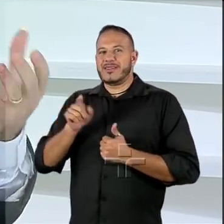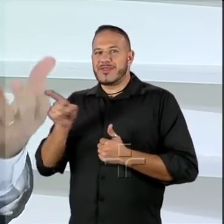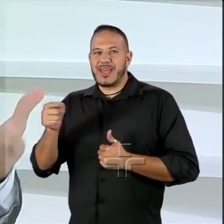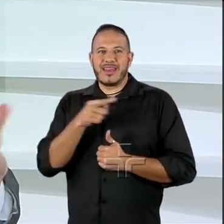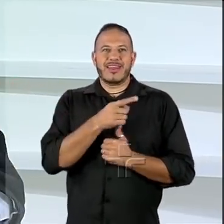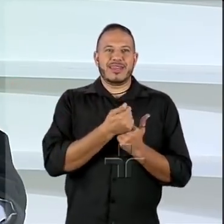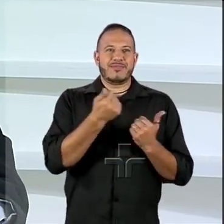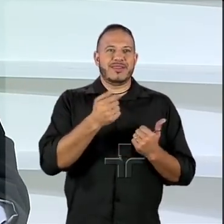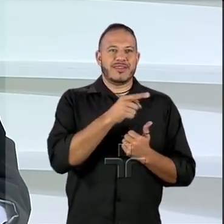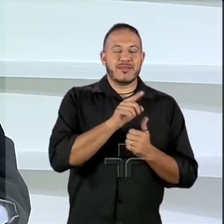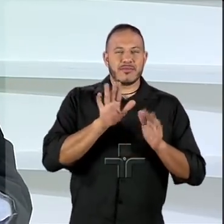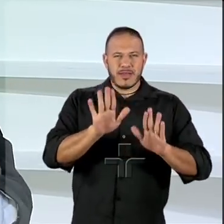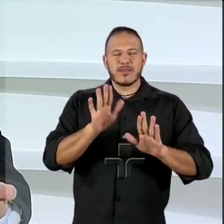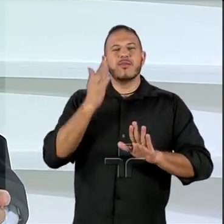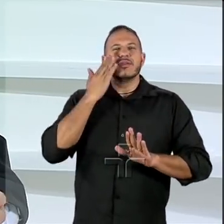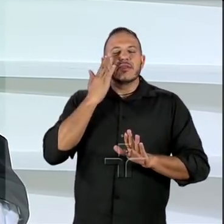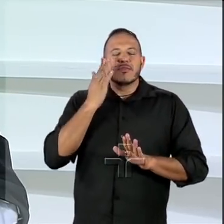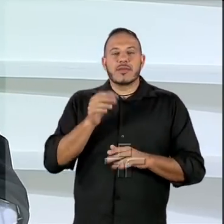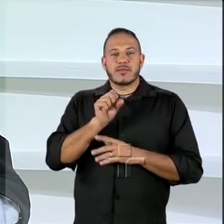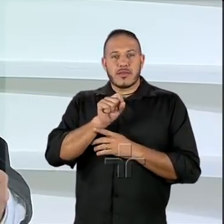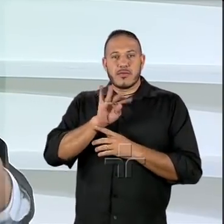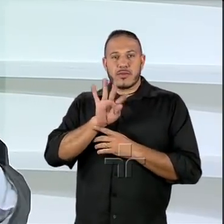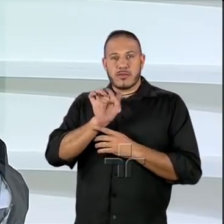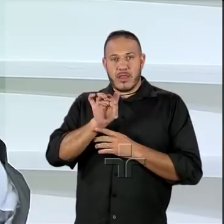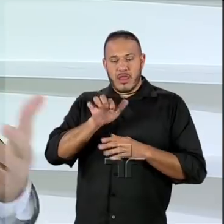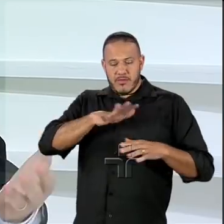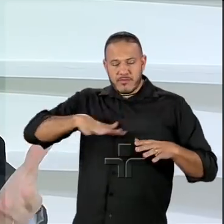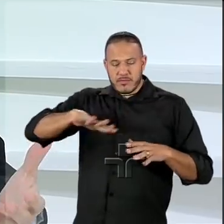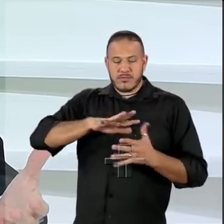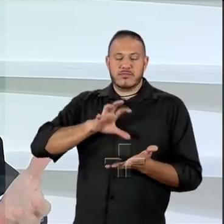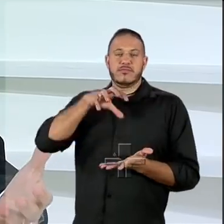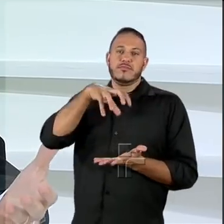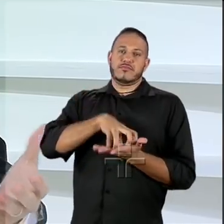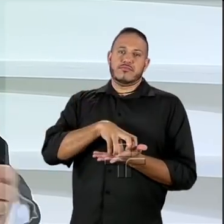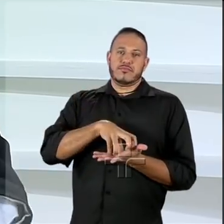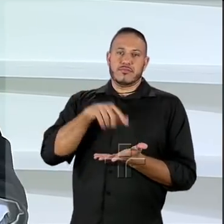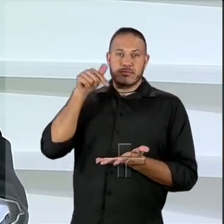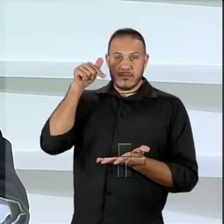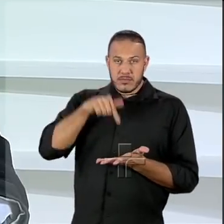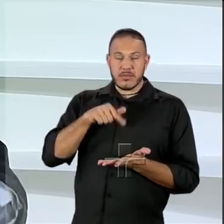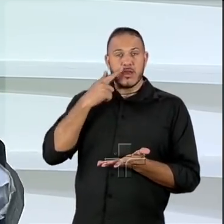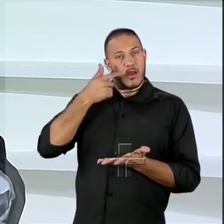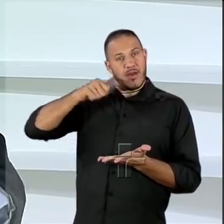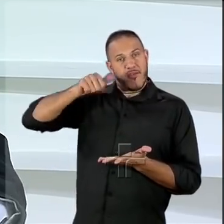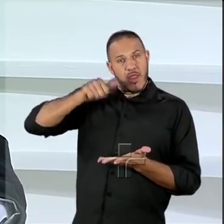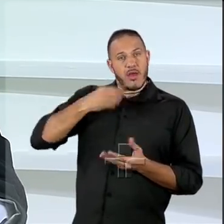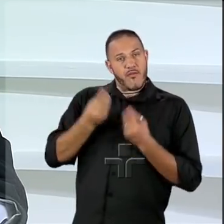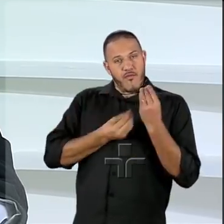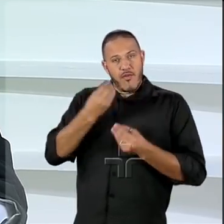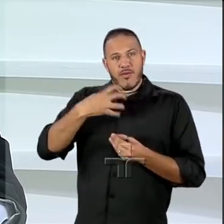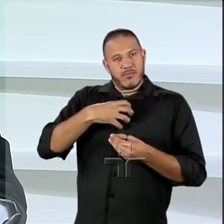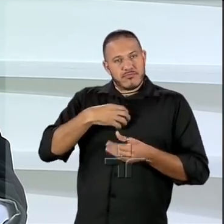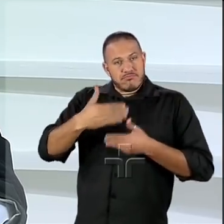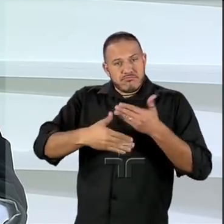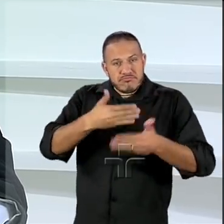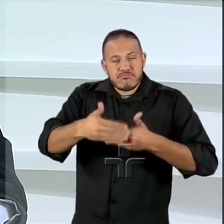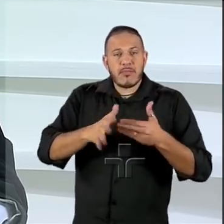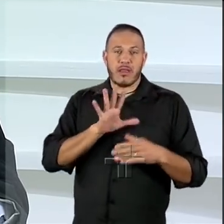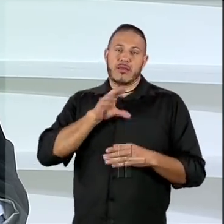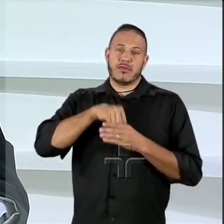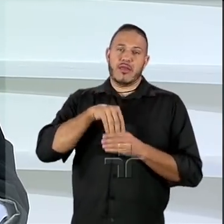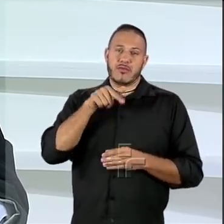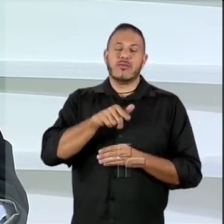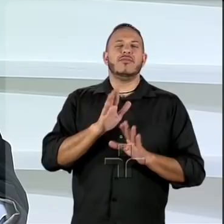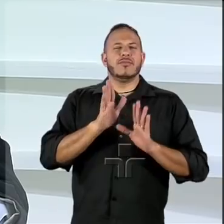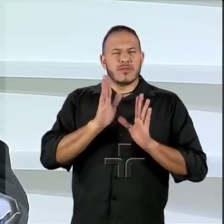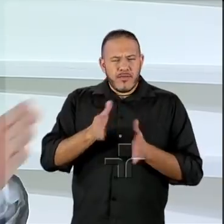entendo que a gente tem que pensar o Supremo como instituição e avaliar o seu modo de funcionamento, especialmente interno. Já foi colocado